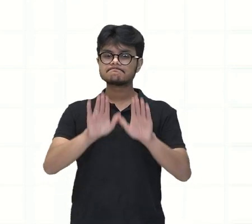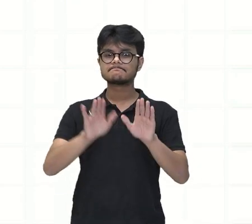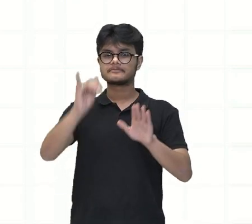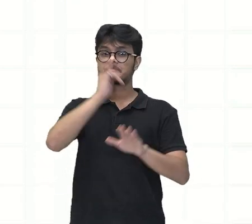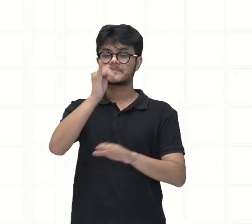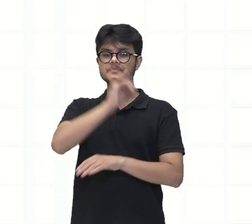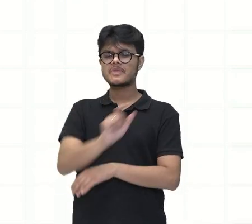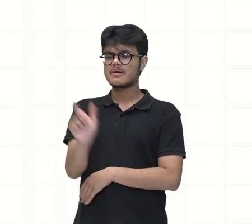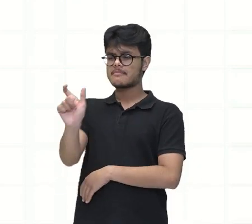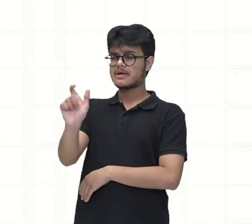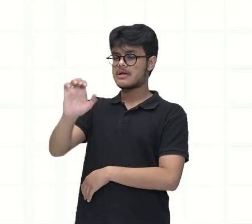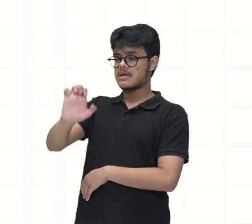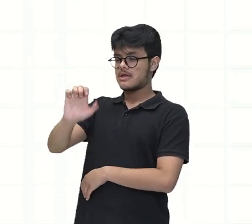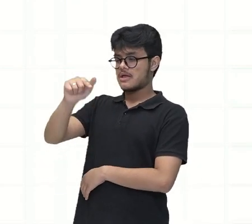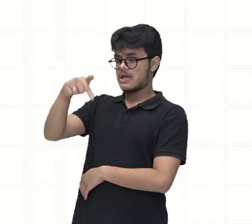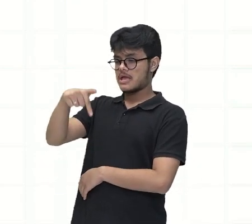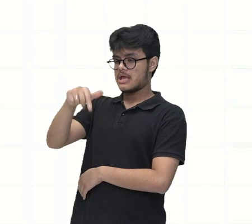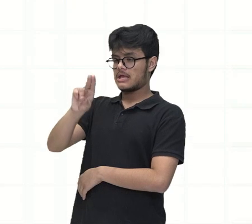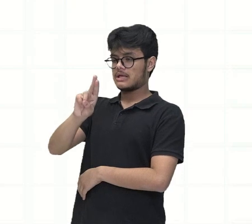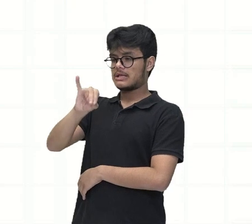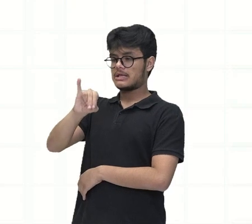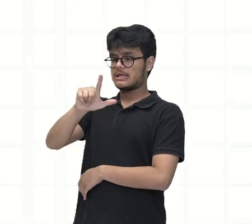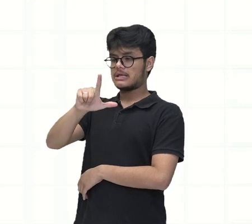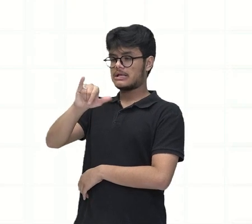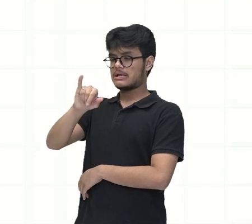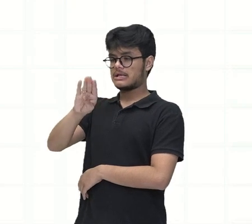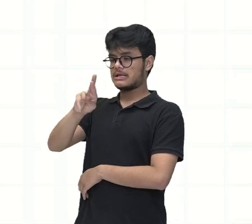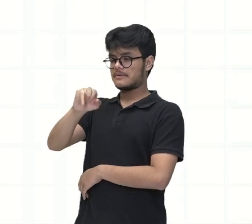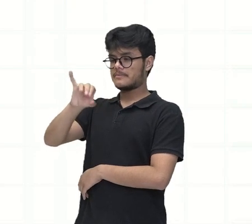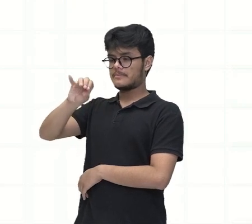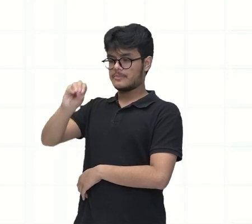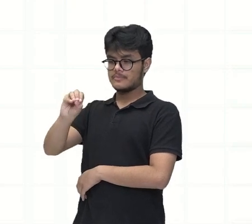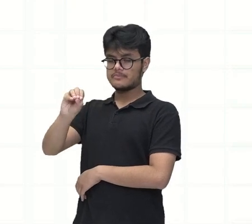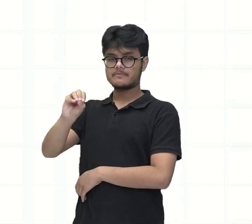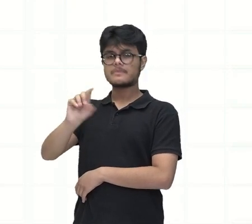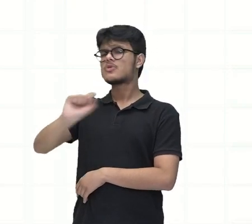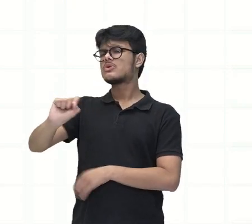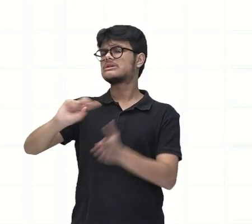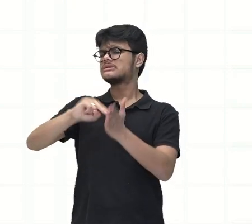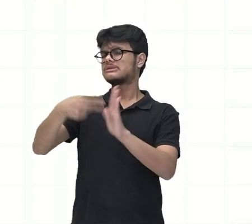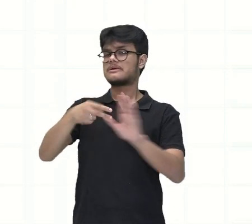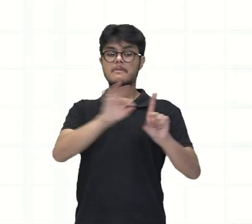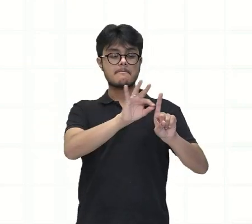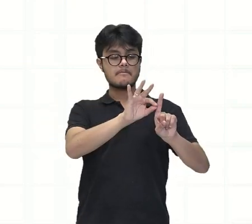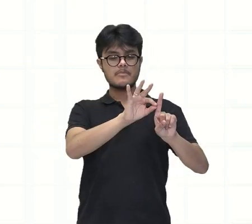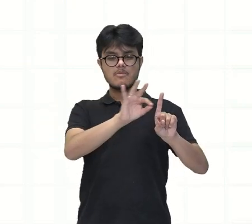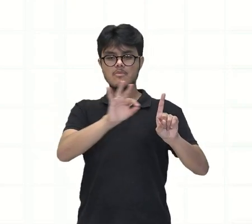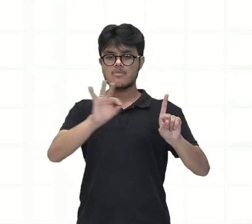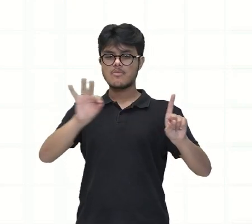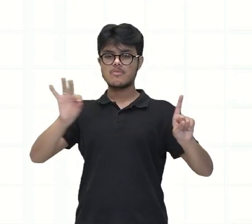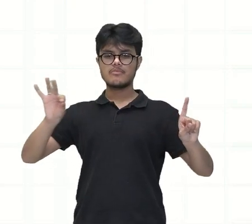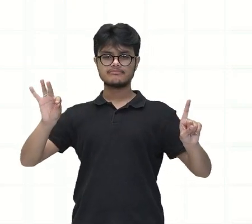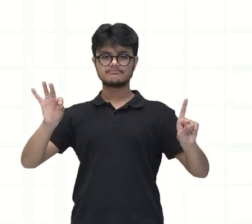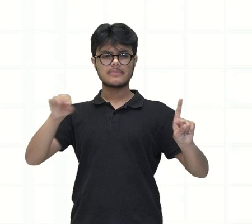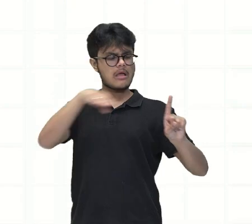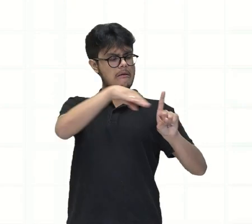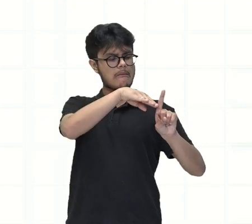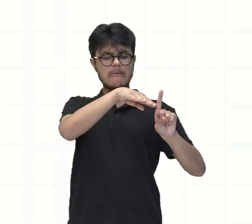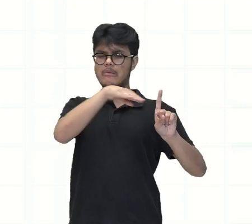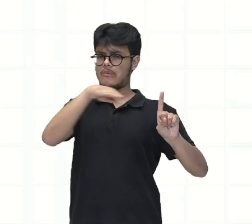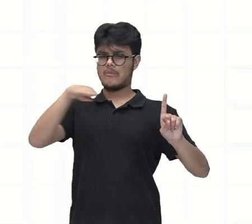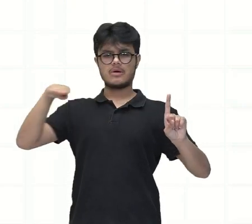né, que é o equilíbrio térmico. Assim como nos exemplos da condução, né,